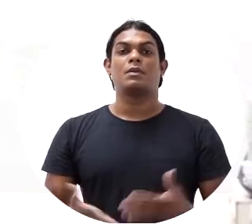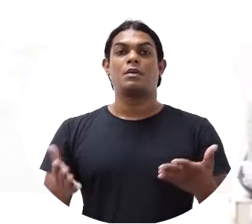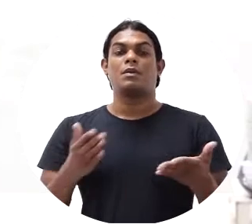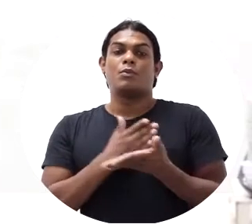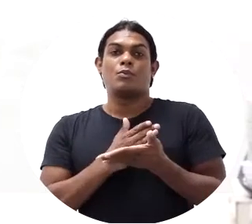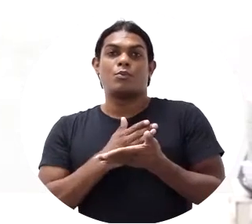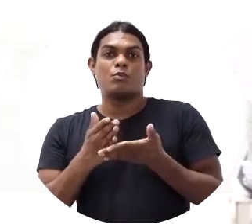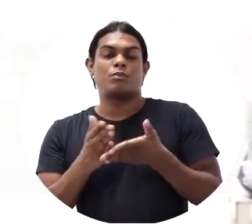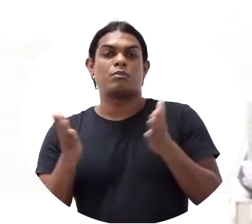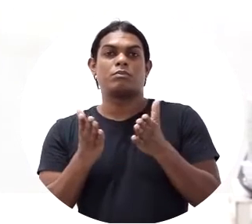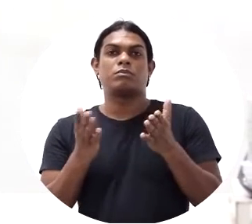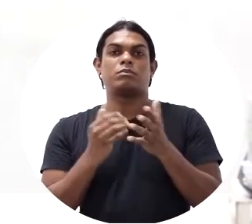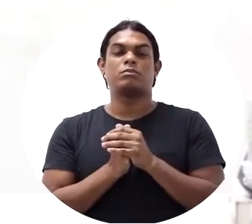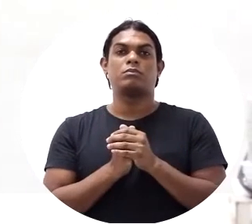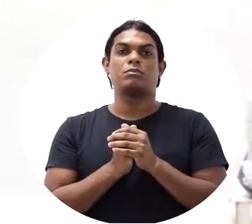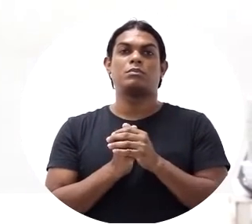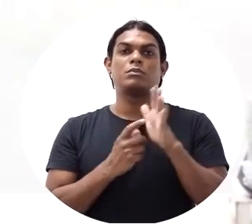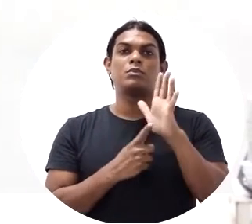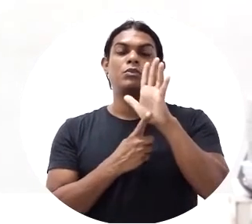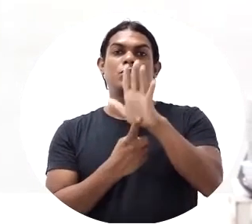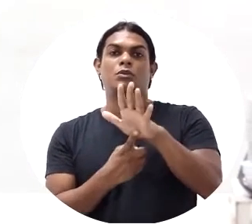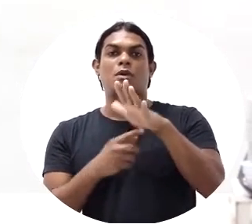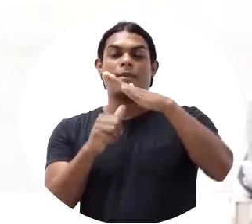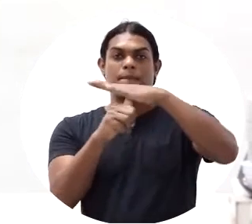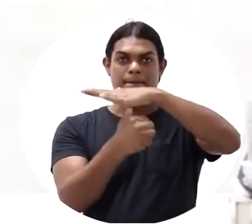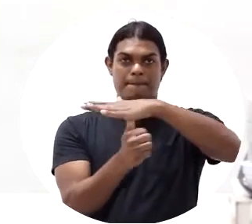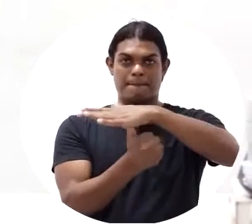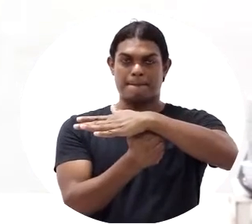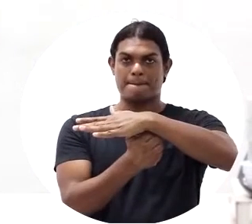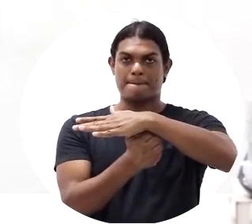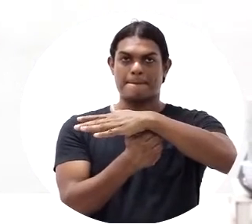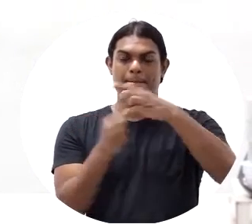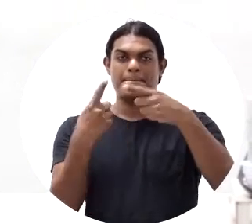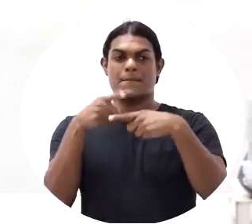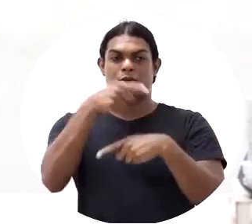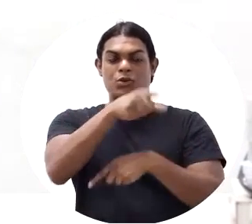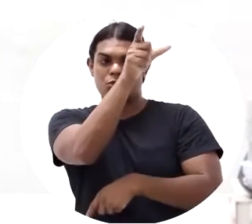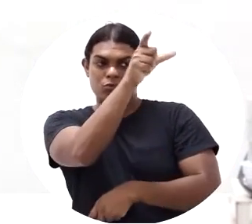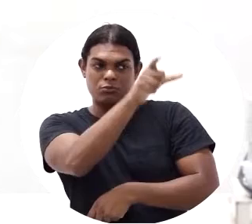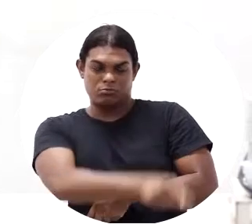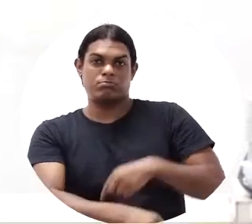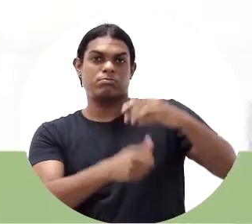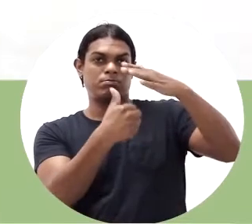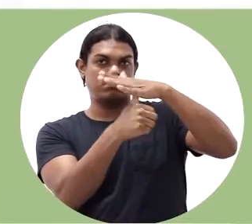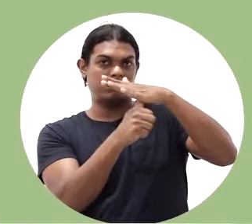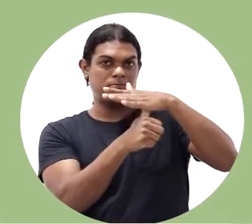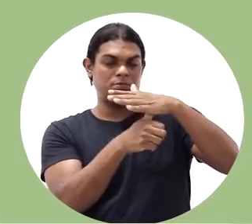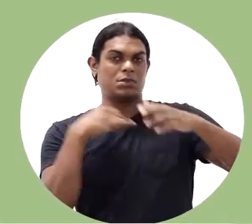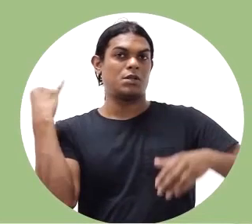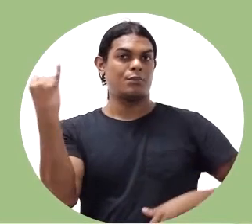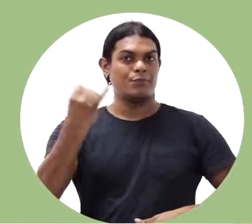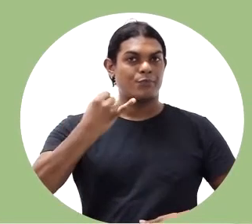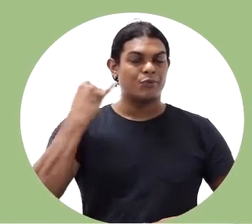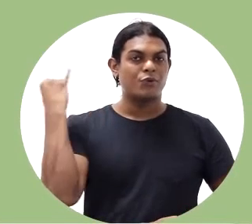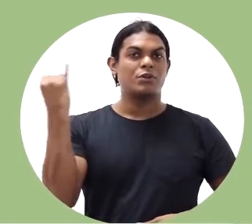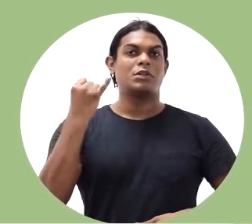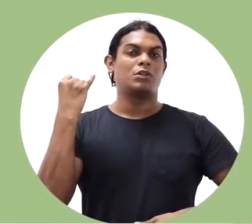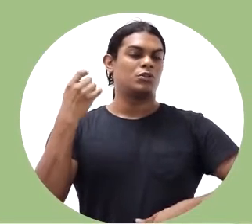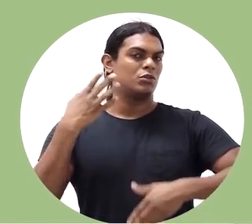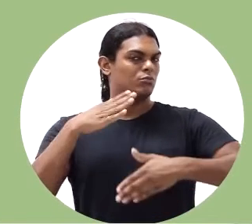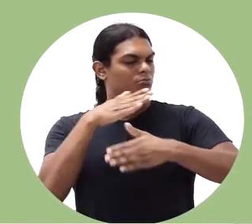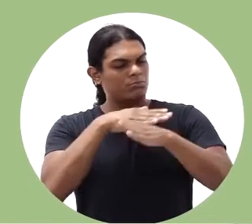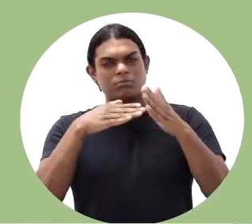Vamos passar para o cliente, partindo do pressuposto que ele é a figura que dá início a todo o processo da